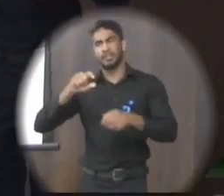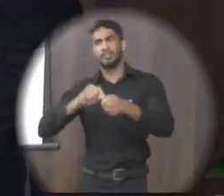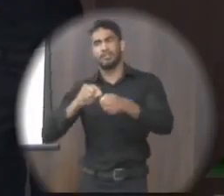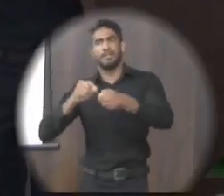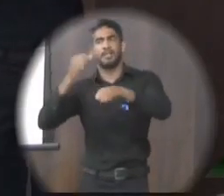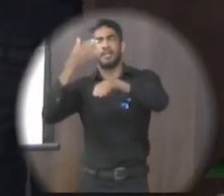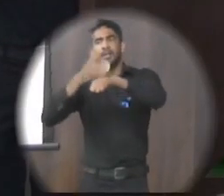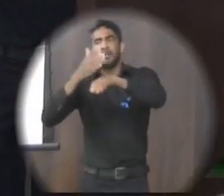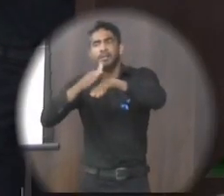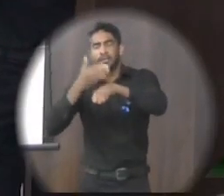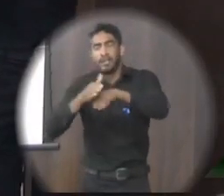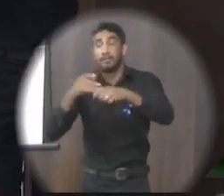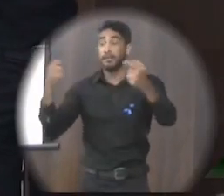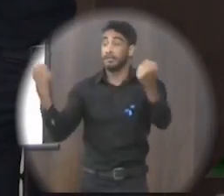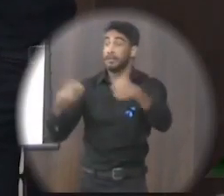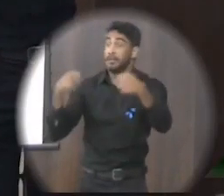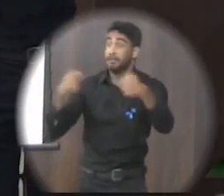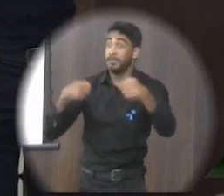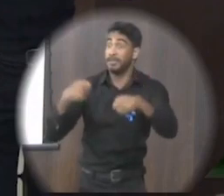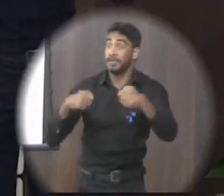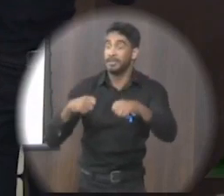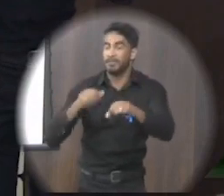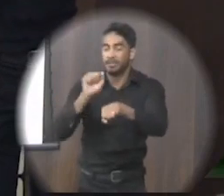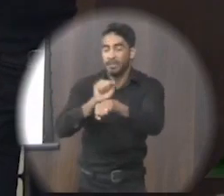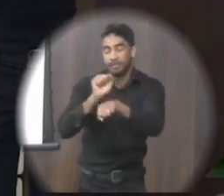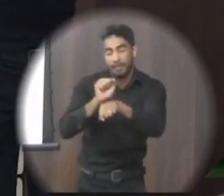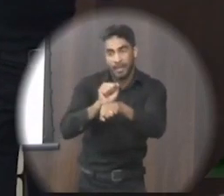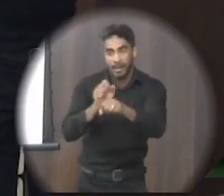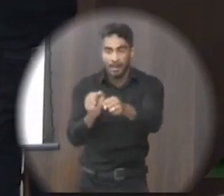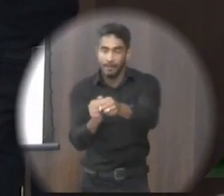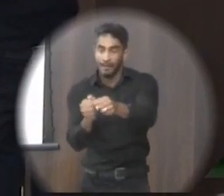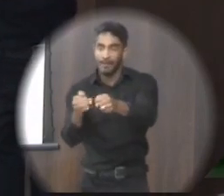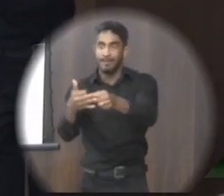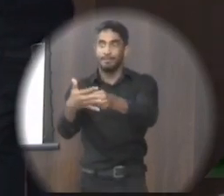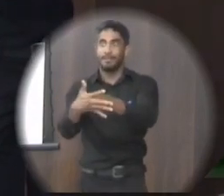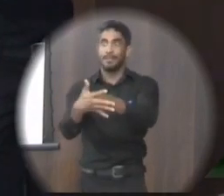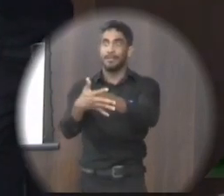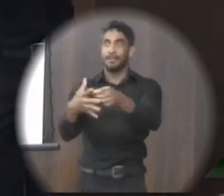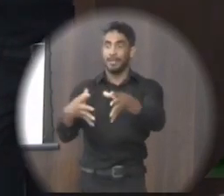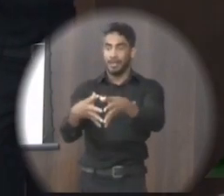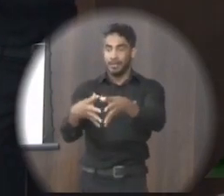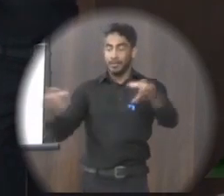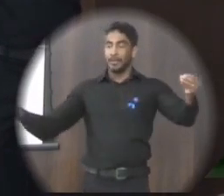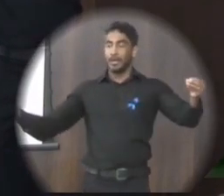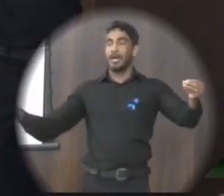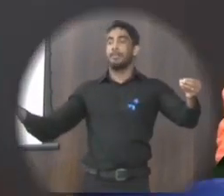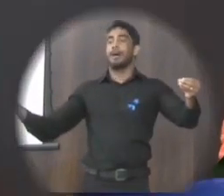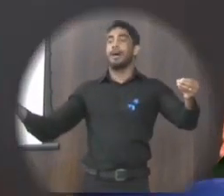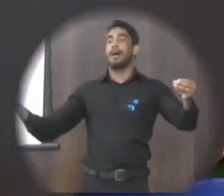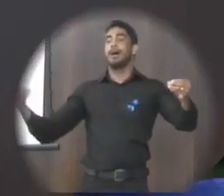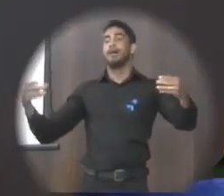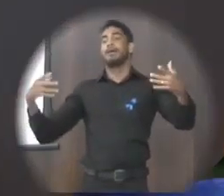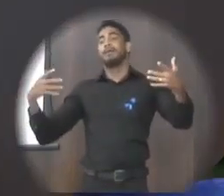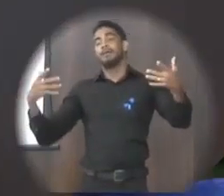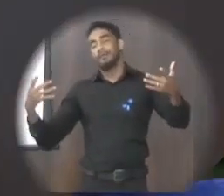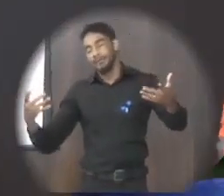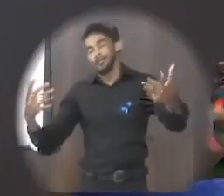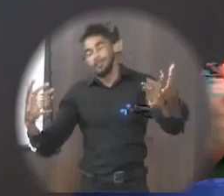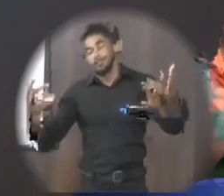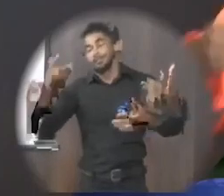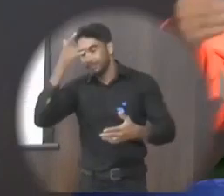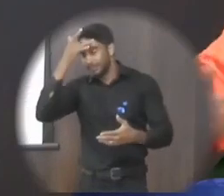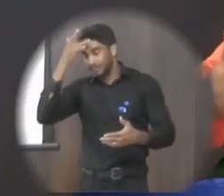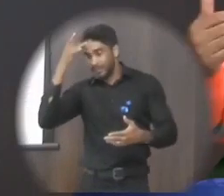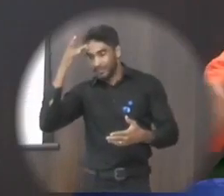e precisamos, é só esperar esse período da pandemia se ajeitar, e sim de pessoas, vereadores,